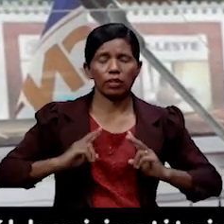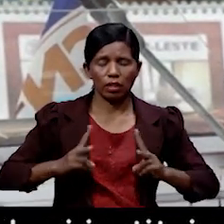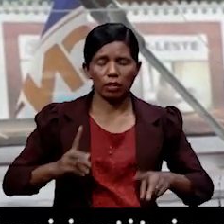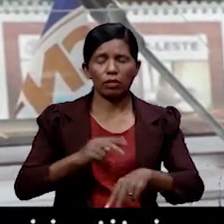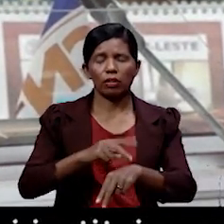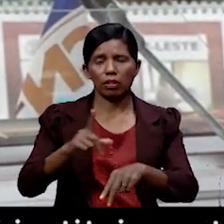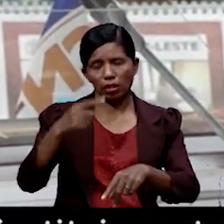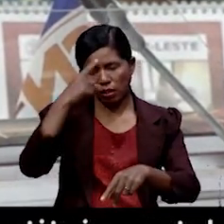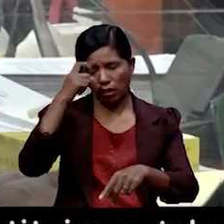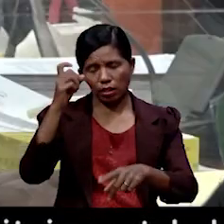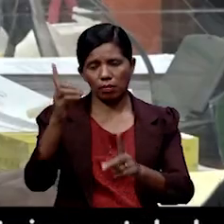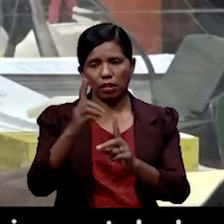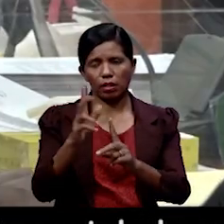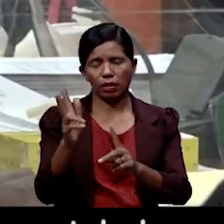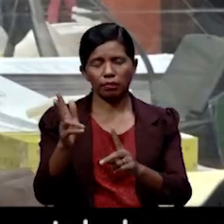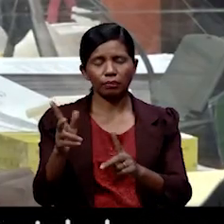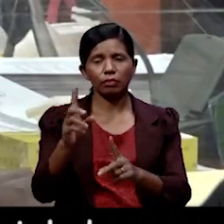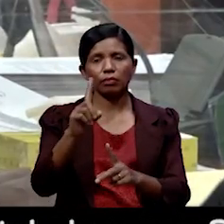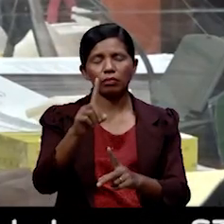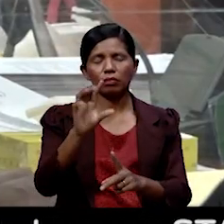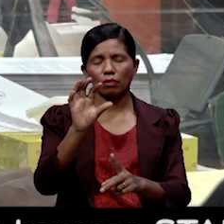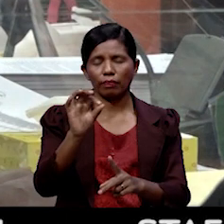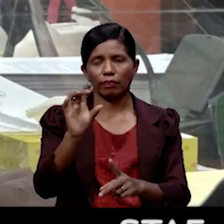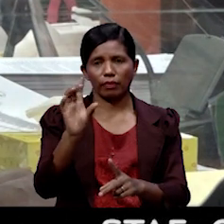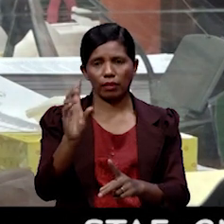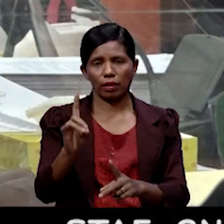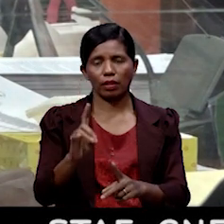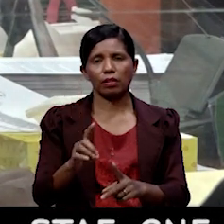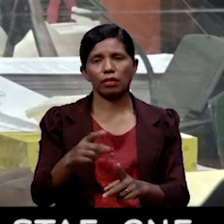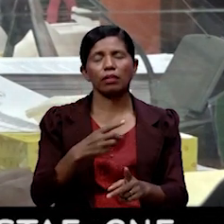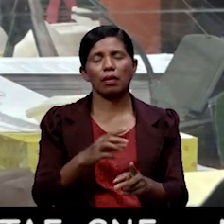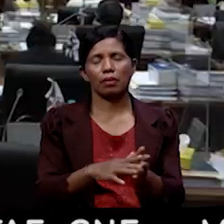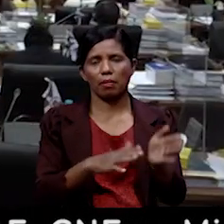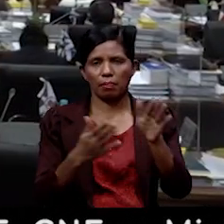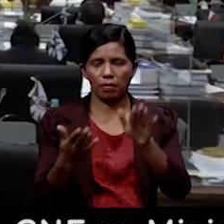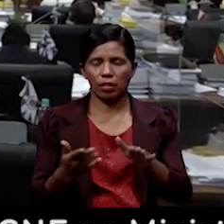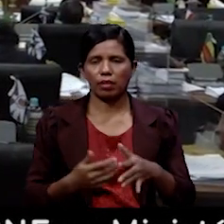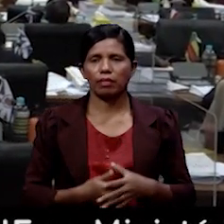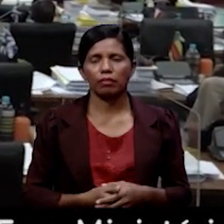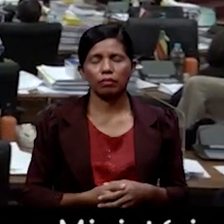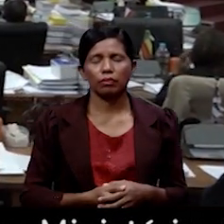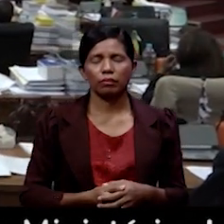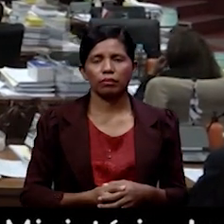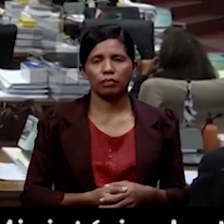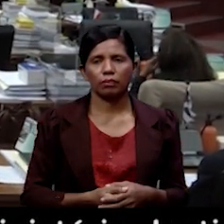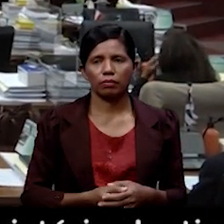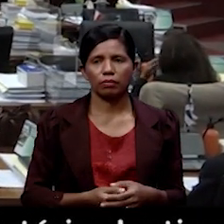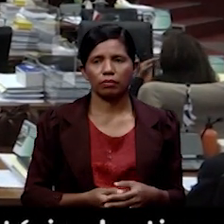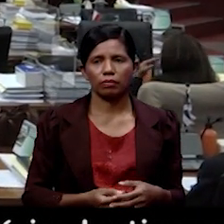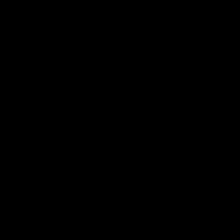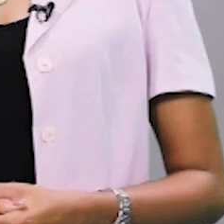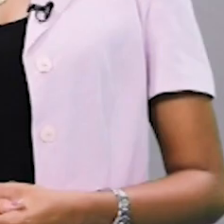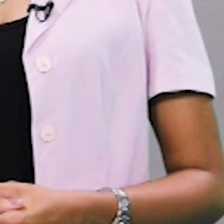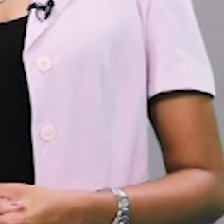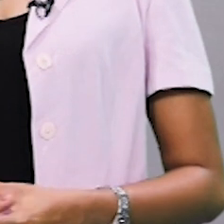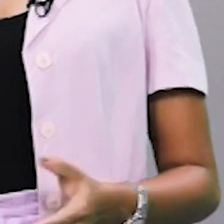rio unidato Cia Hitunulo recinho Lima, saudoso Nicolau Lobato Hakoto Is, Fátima Pereira, Elugaio, Ziemen.